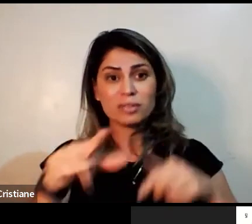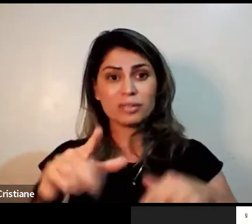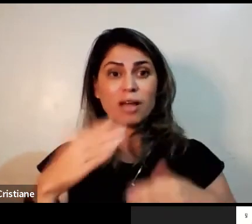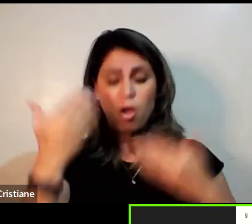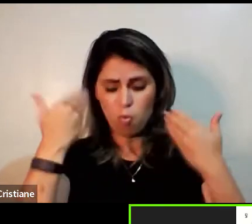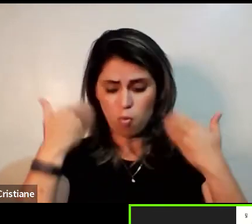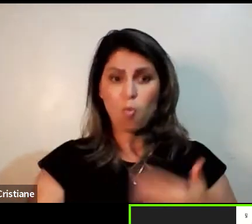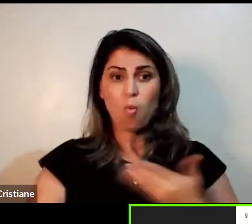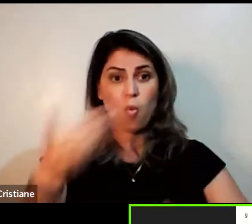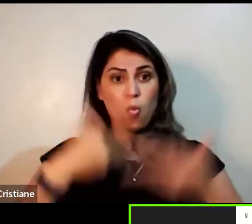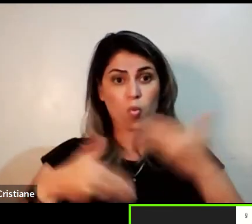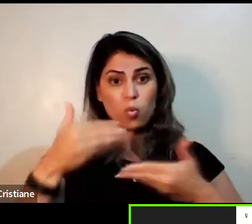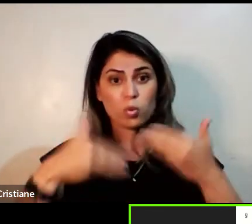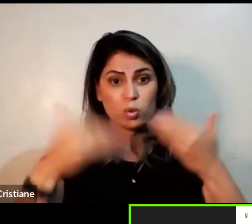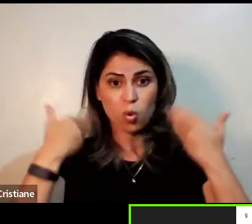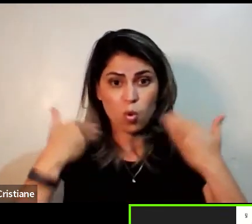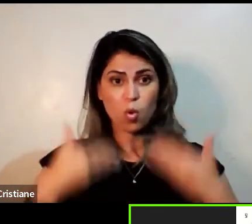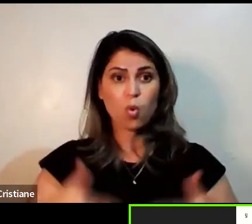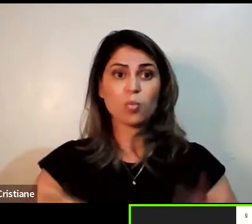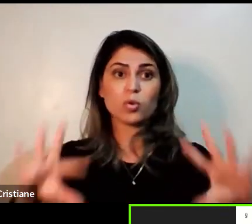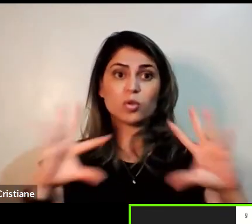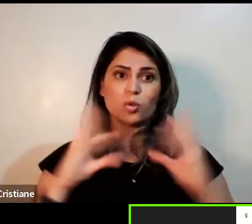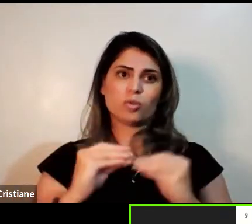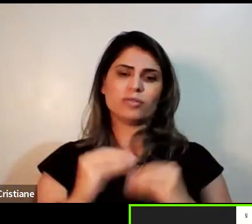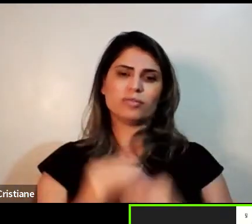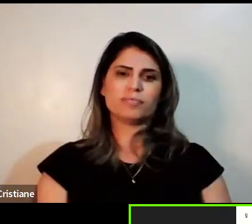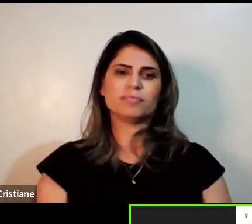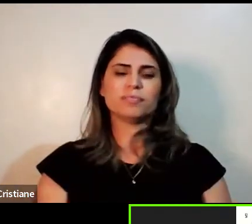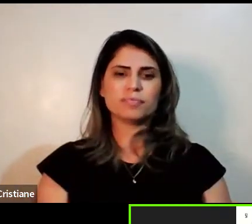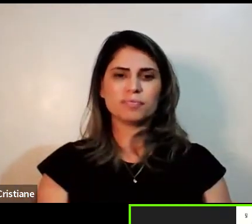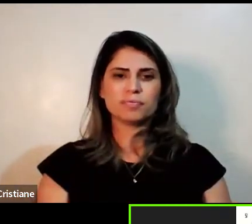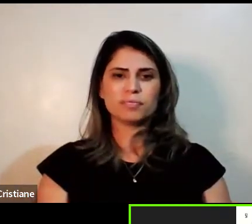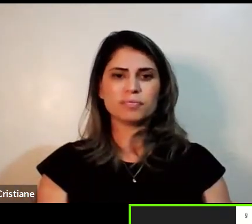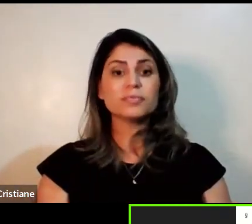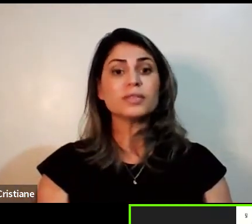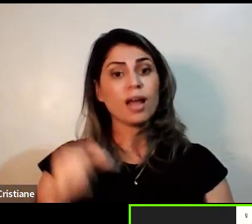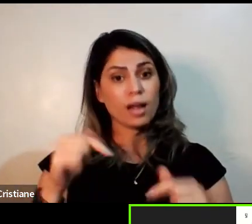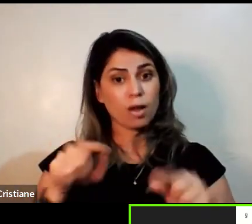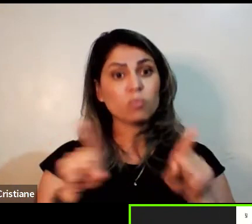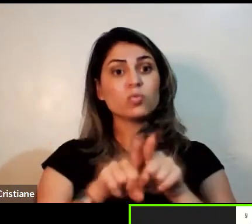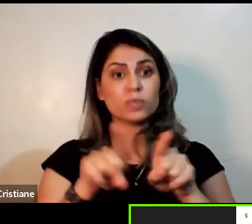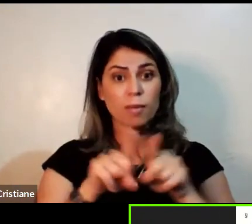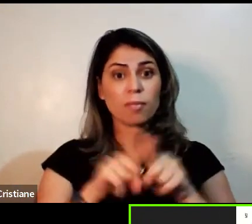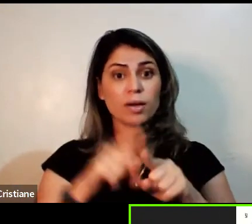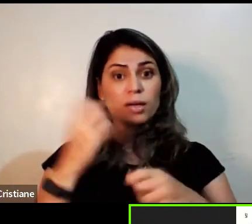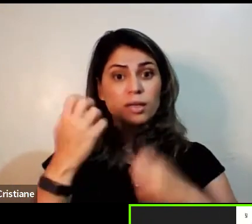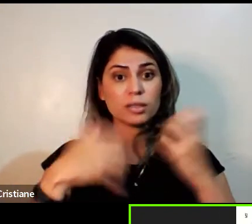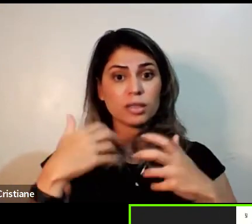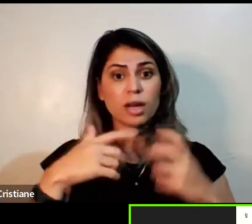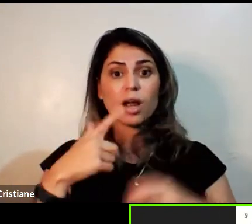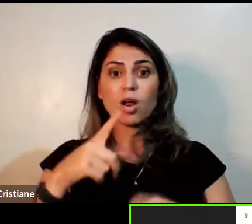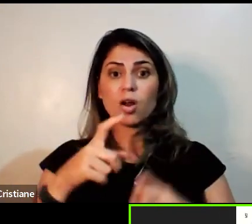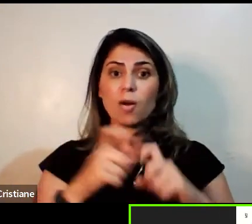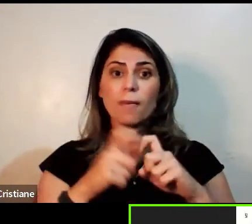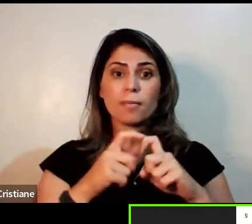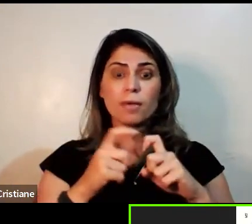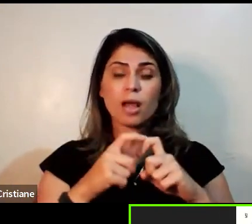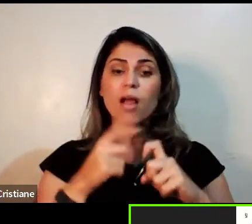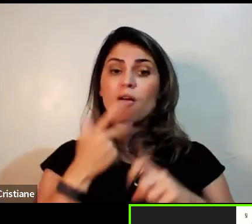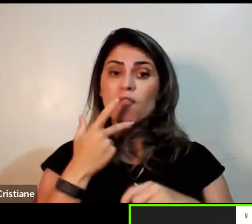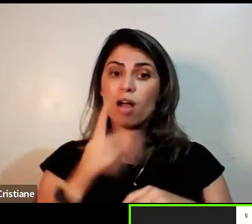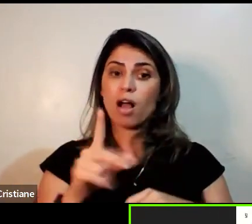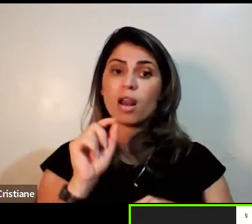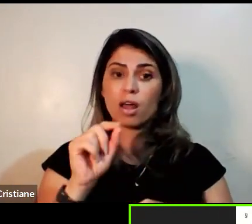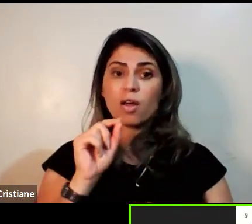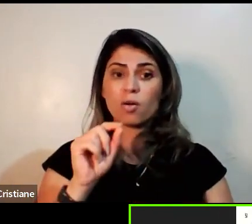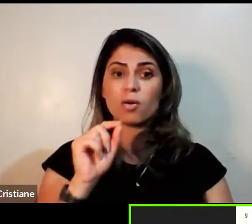viu, Lorena? Inclusive, você me lembrou de uma coisa que eu queria mencionar. Os médicos acreditam que o que eu tenho pode ser genético por causa do meu